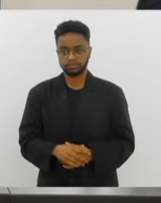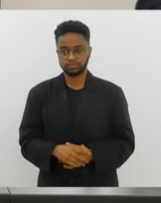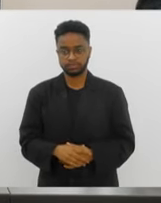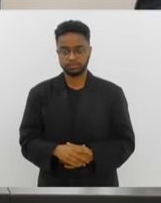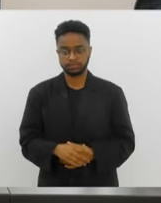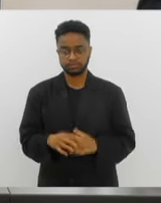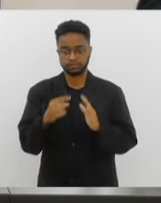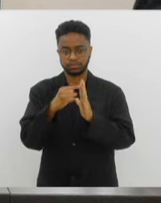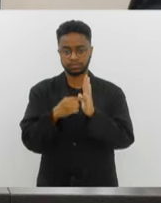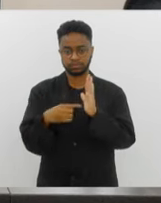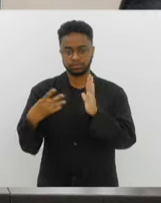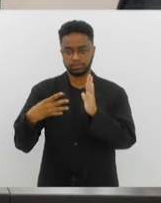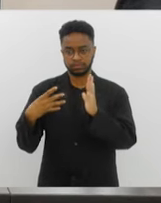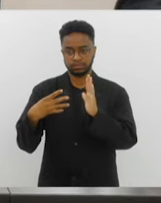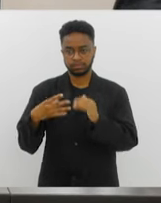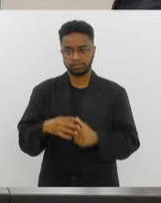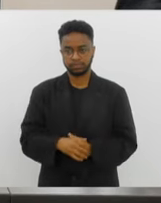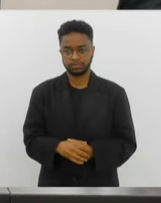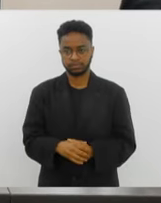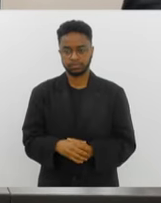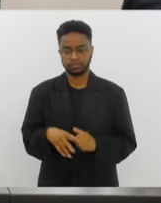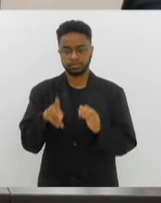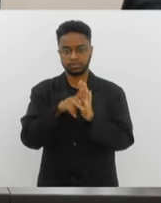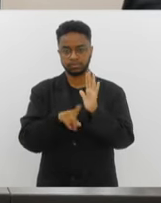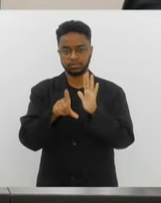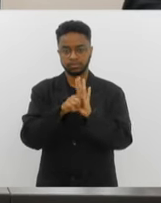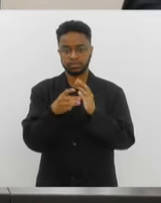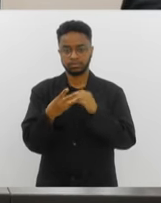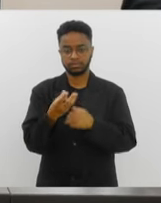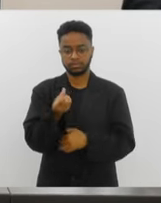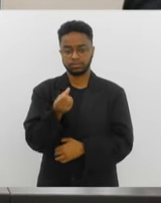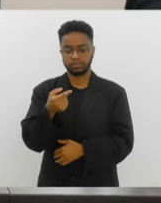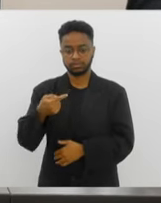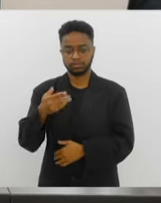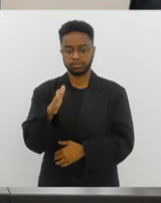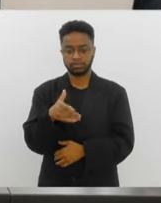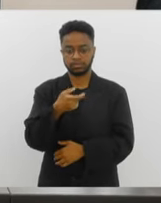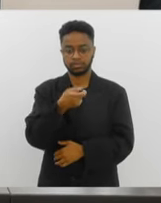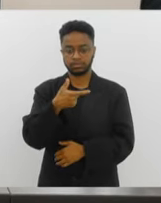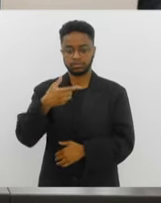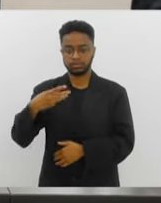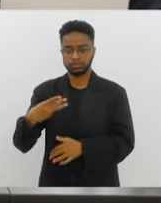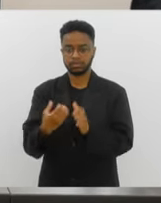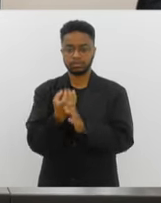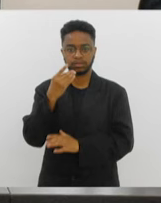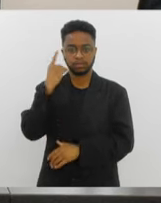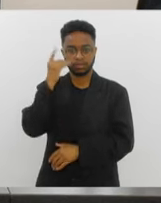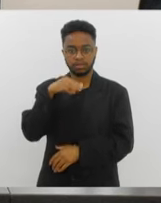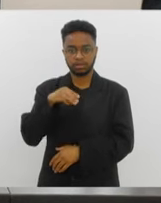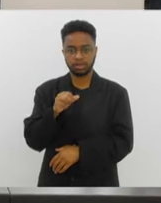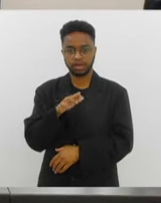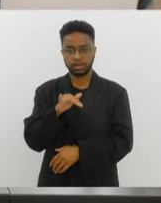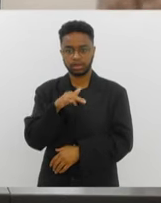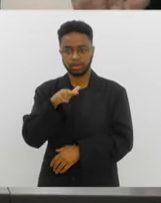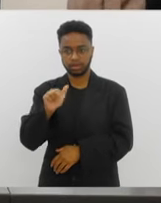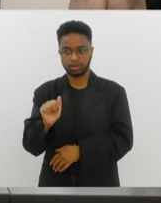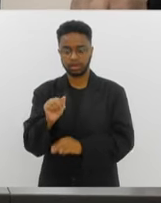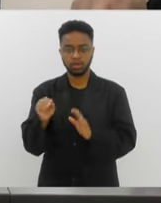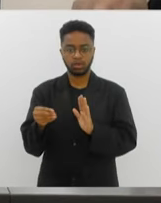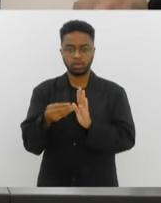Então, item 4 da pauta. Projeto de lei 367 de 23, de autoria da deputada Marina do MST, que inclui como